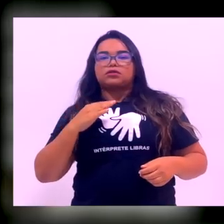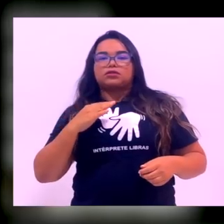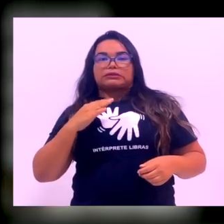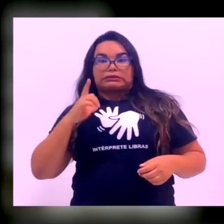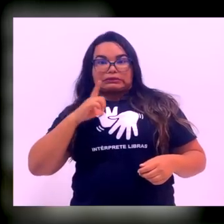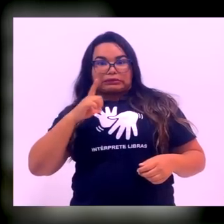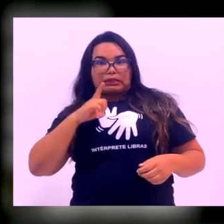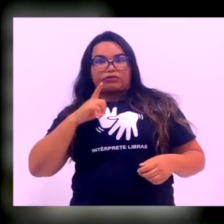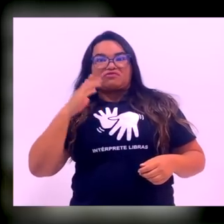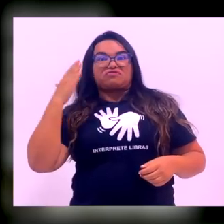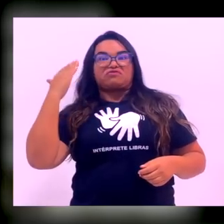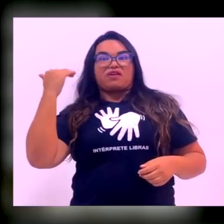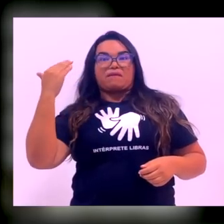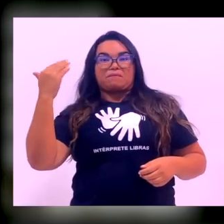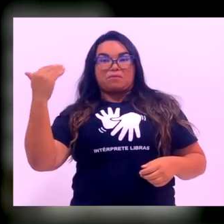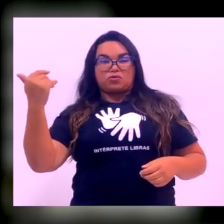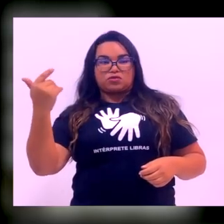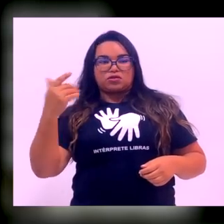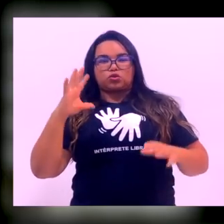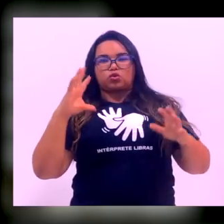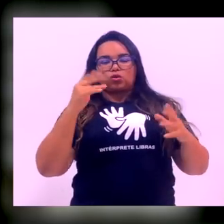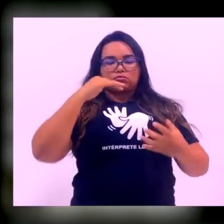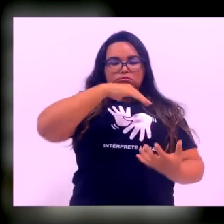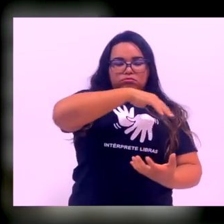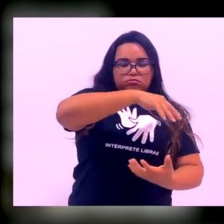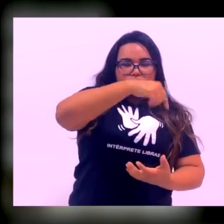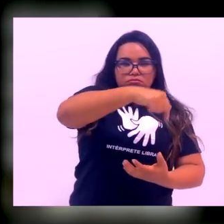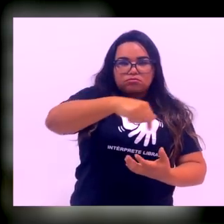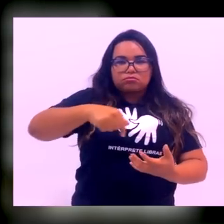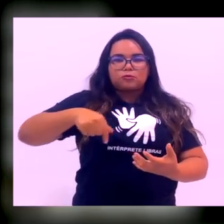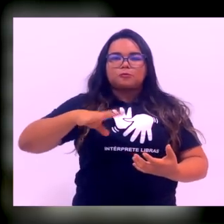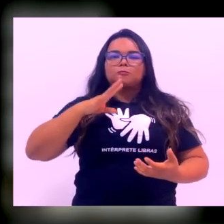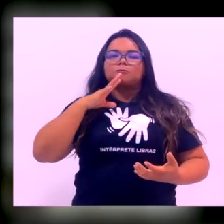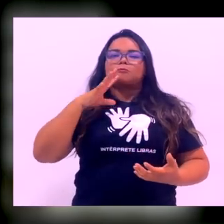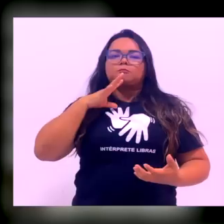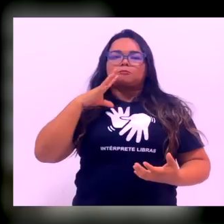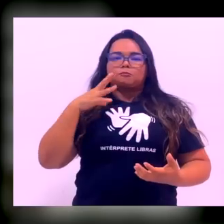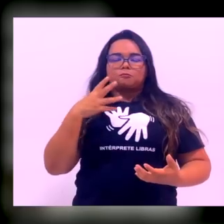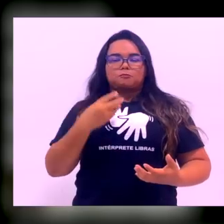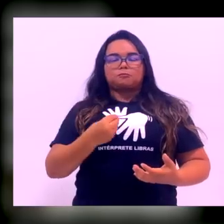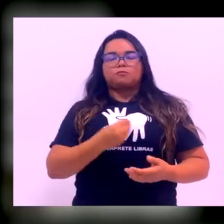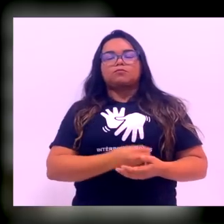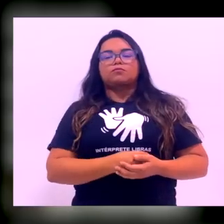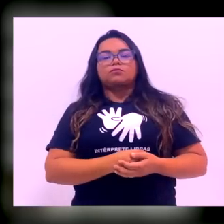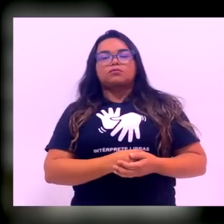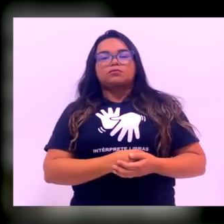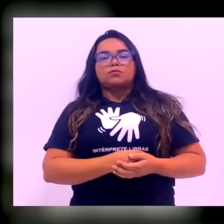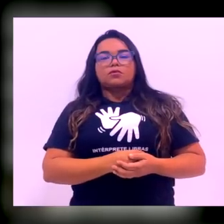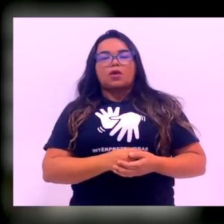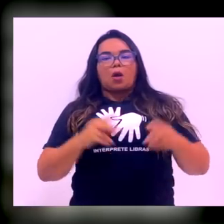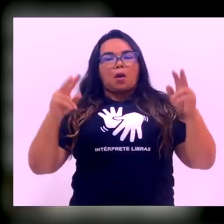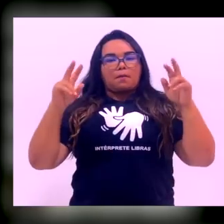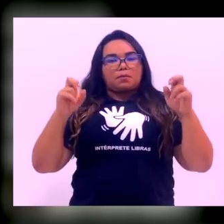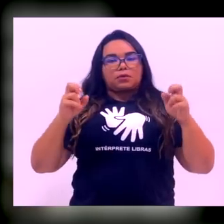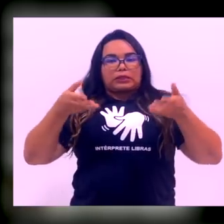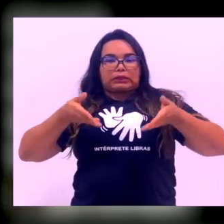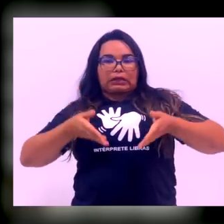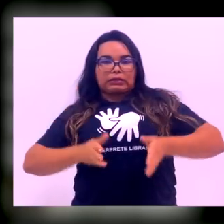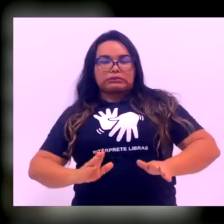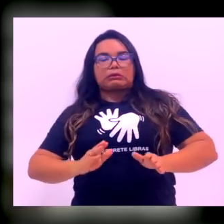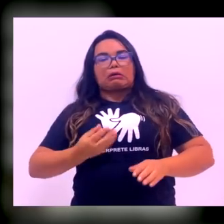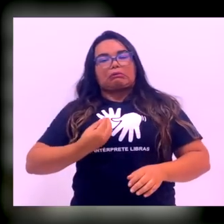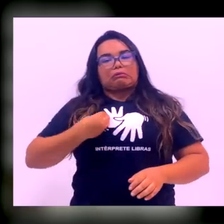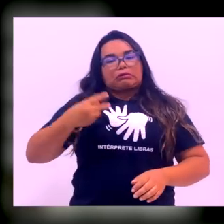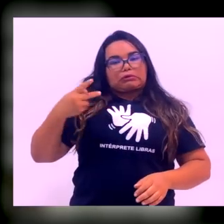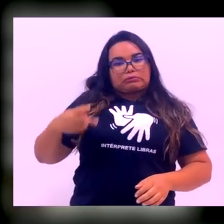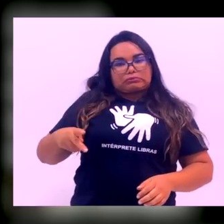povo que o seu nome não tenha alcançado. Parece ter sido uma mão divina que presidia tanto sobre o seu